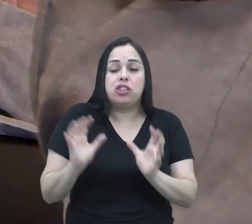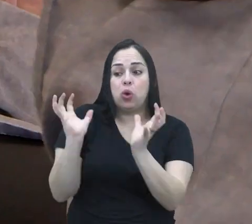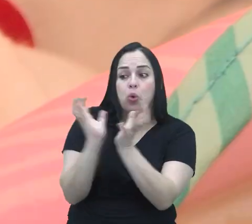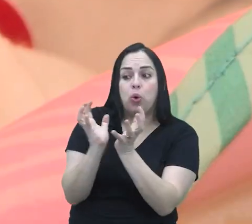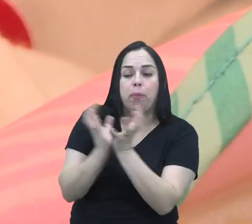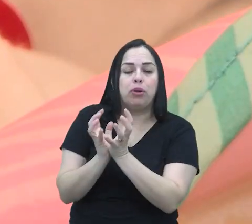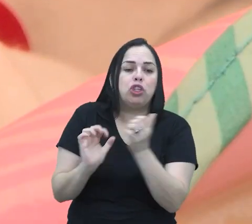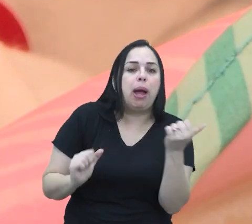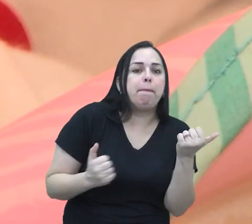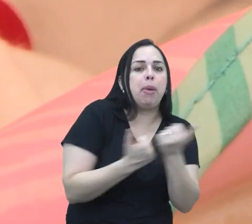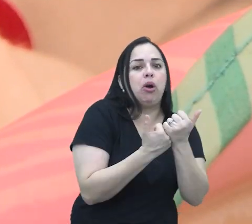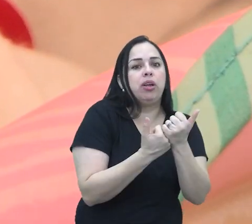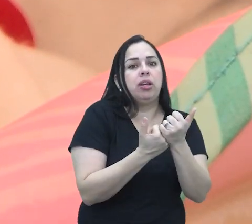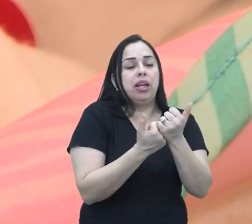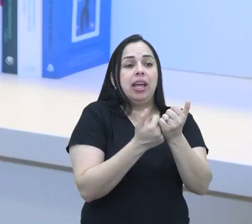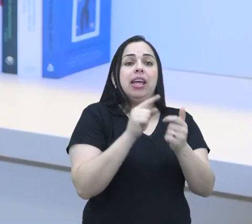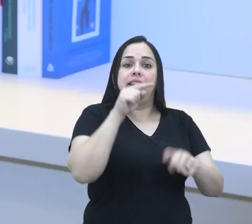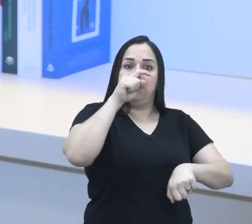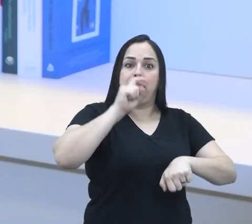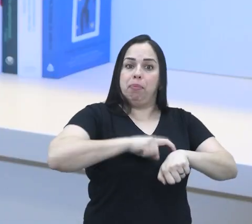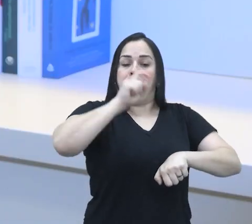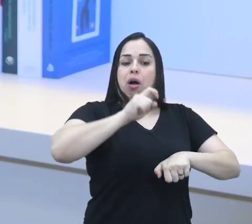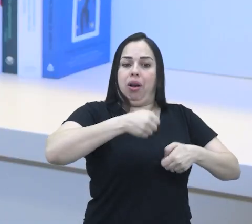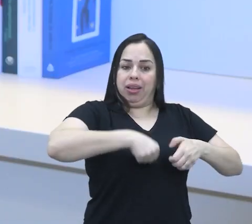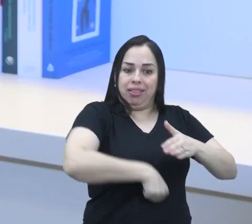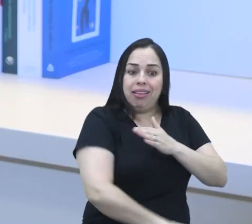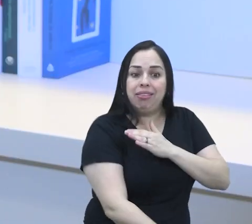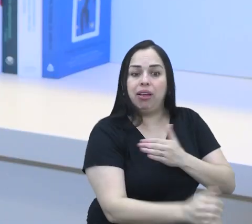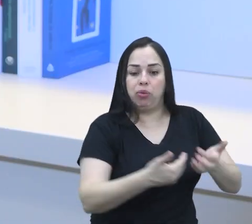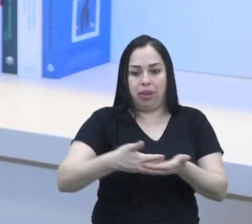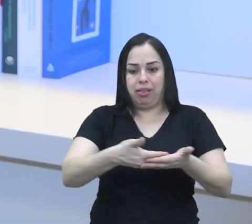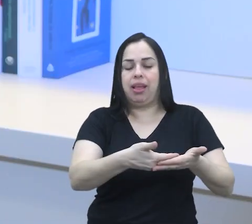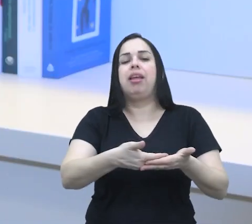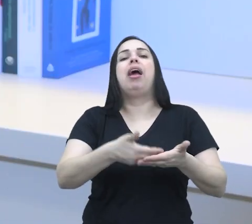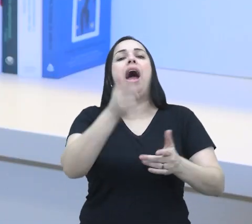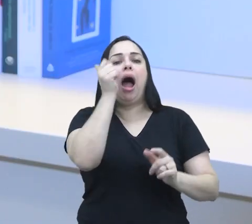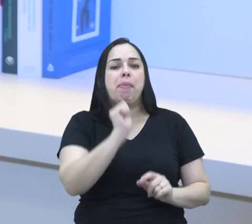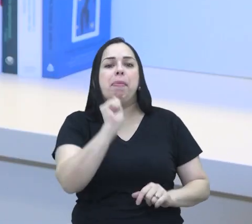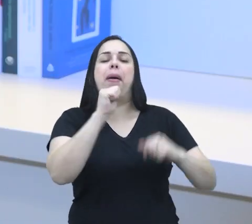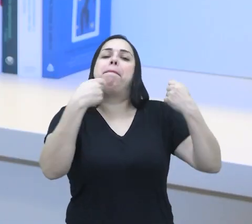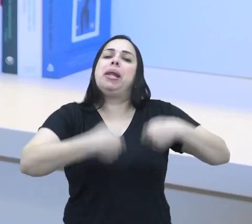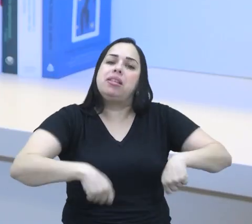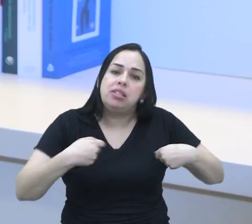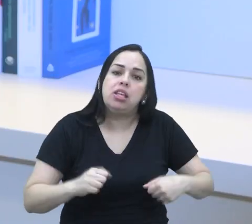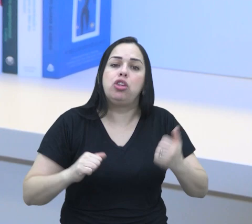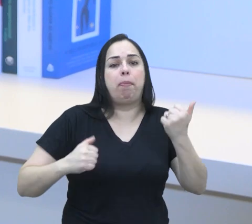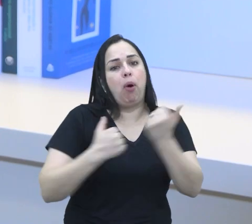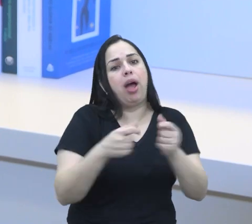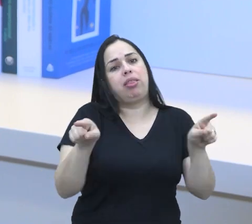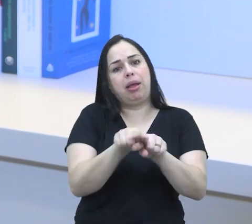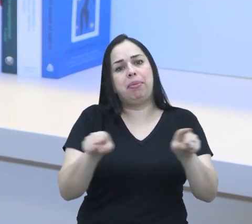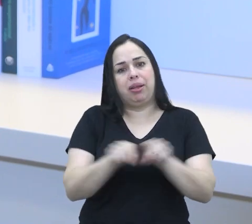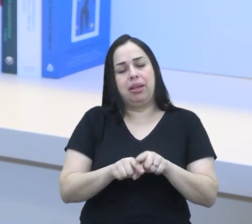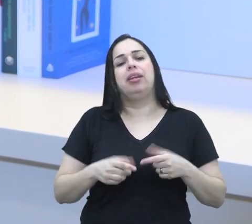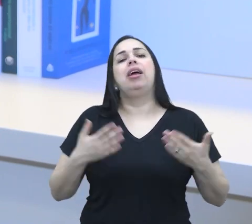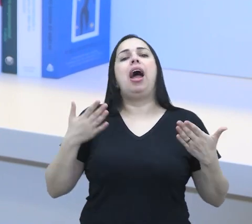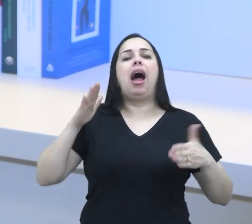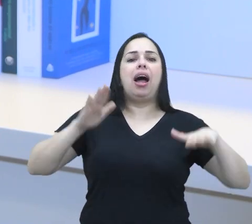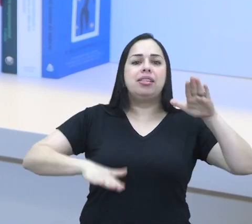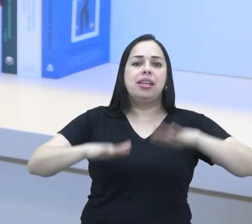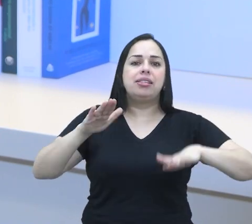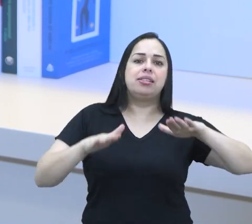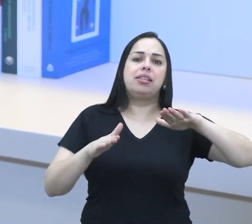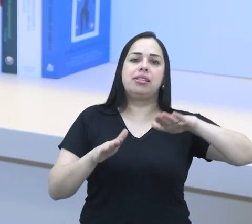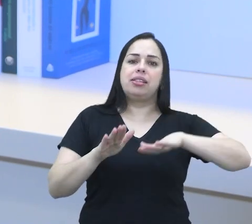durante a gestação e o pós-parto. A principal coisa durante uma gravidez e depois do parto